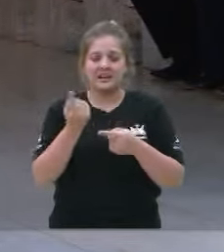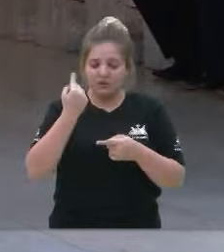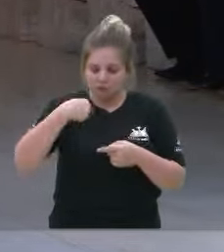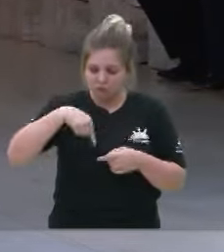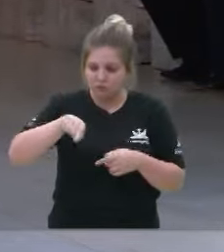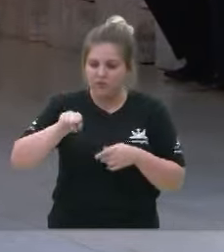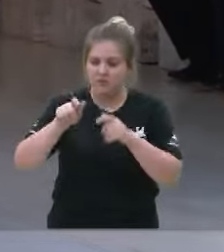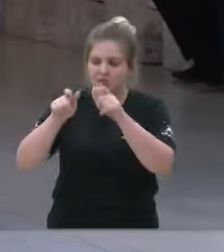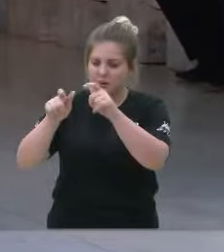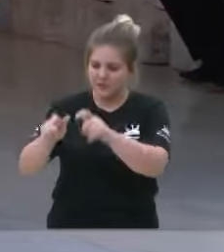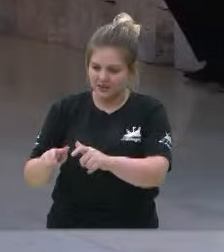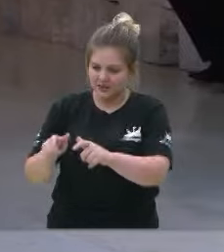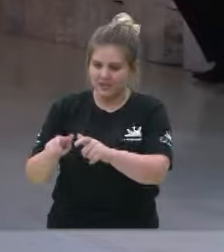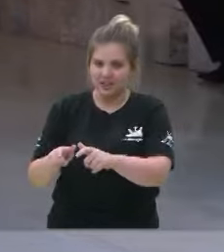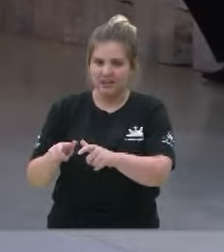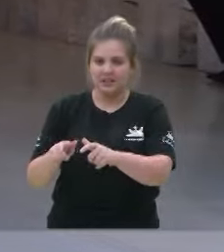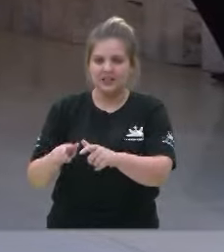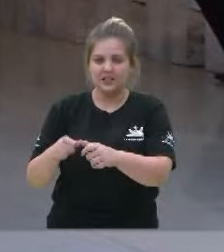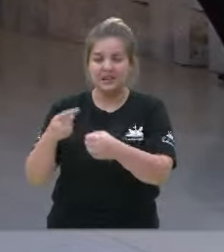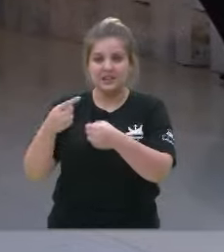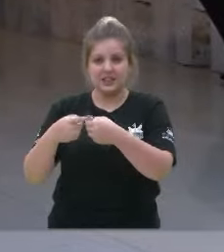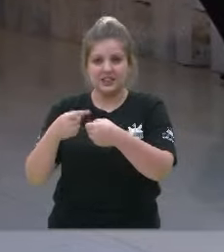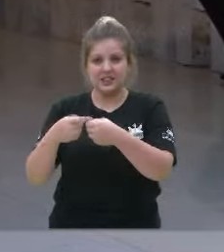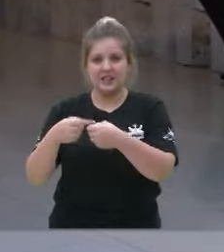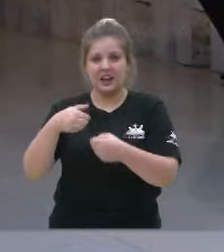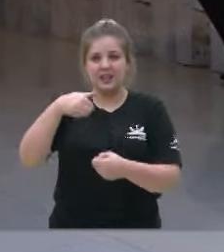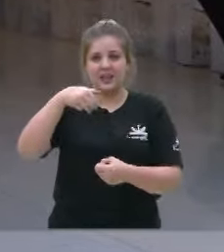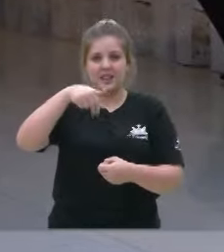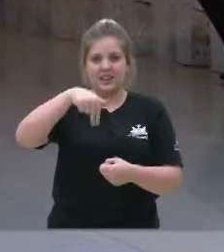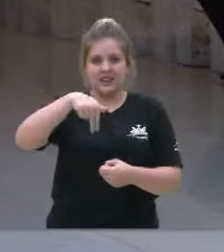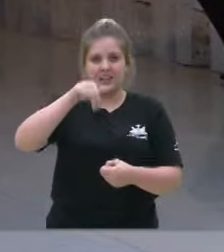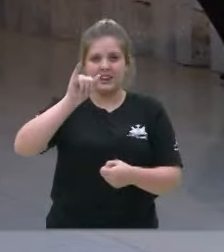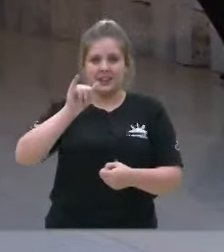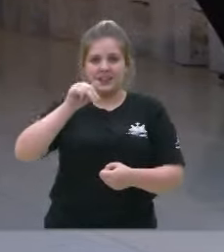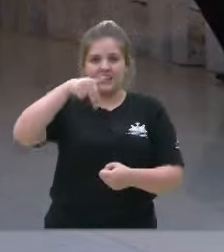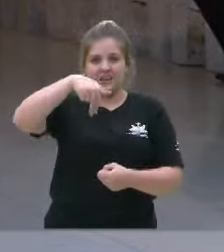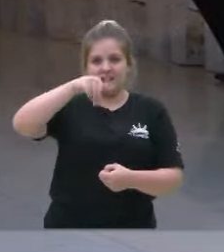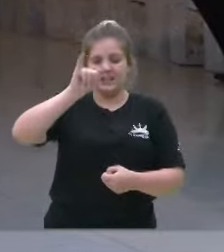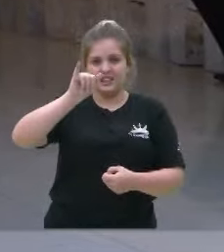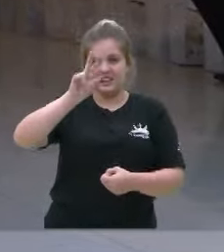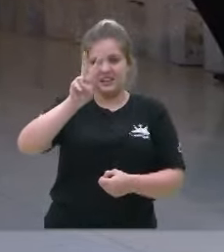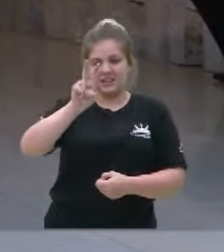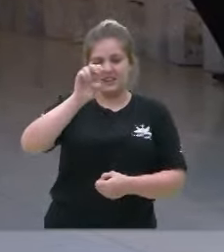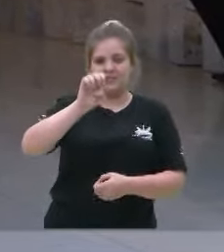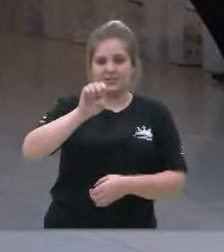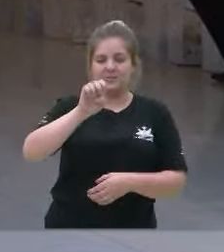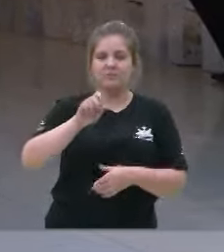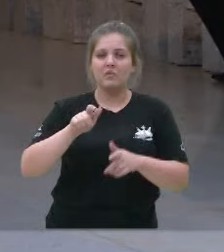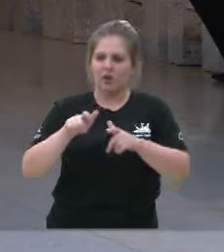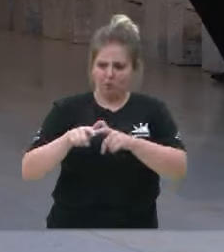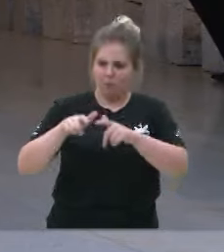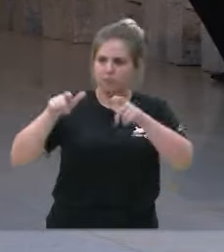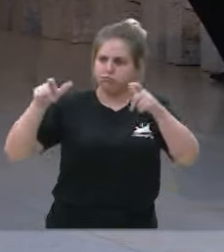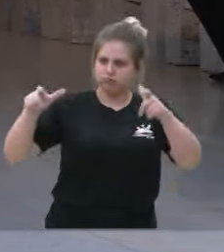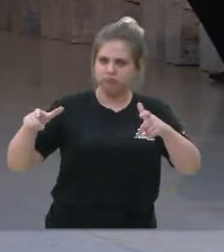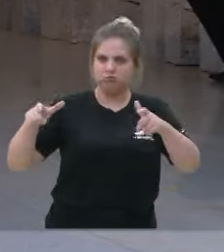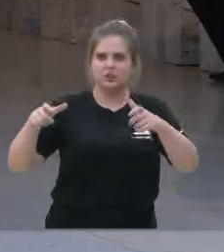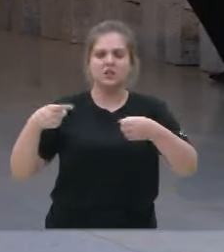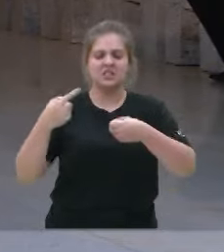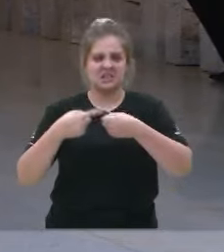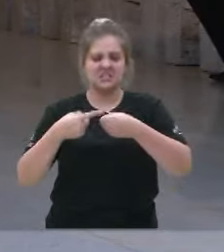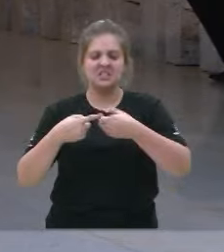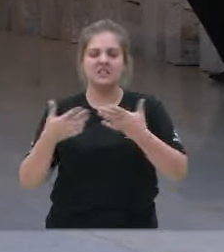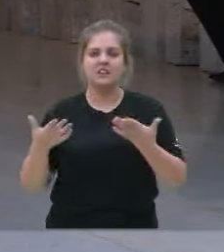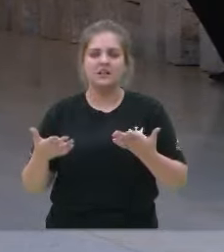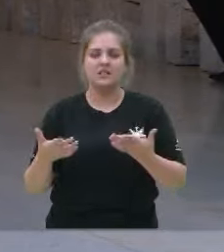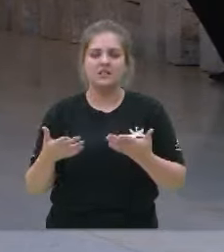a uma Metrópole da época cade grande e pudesse então